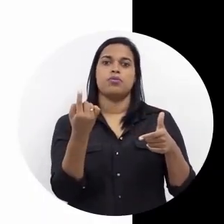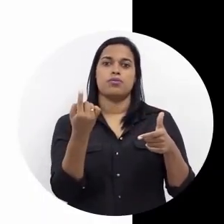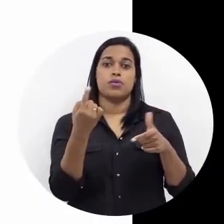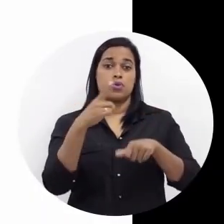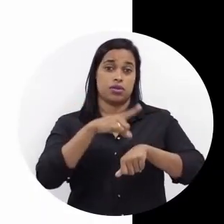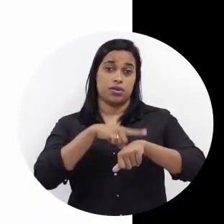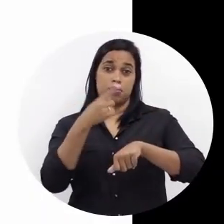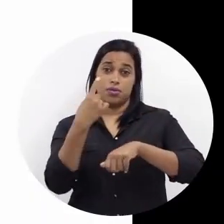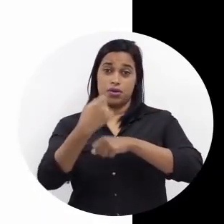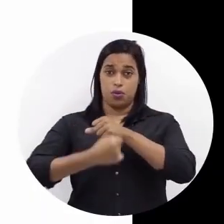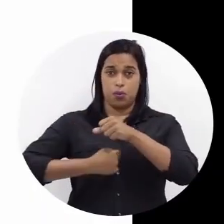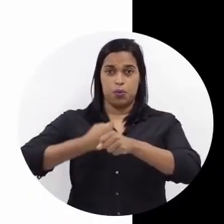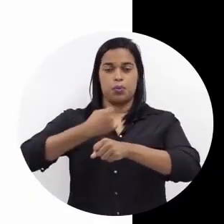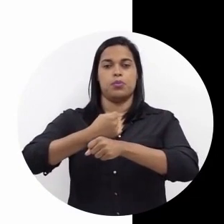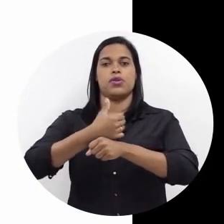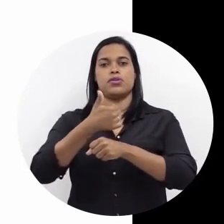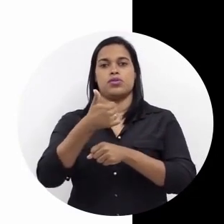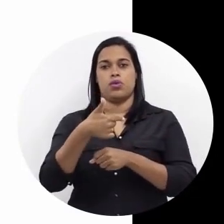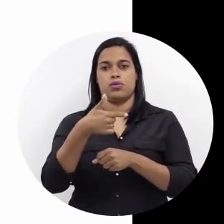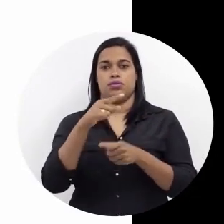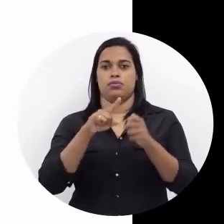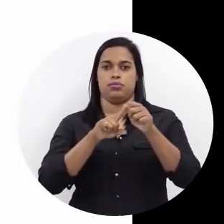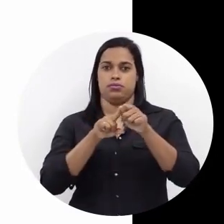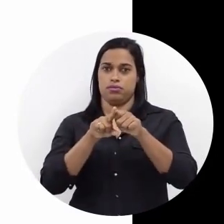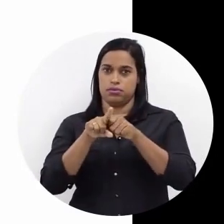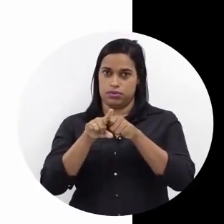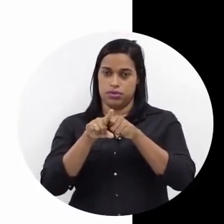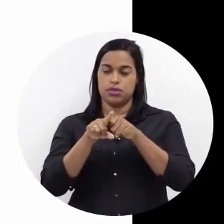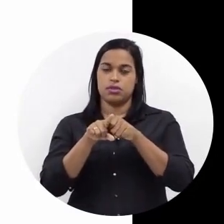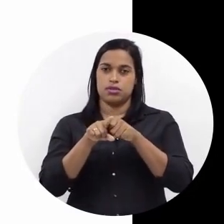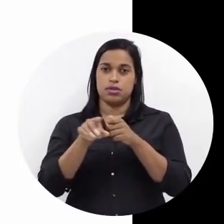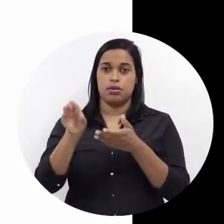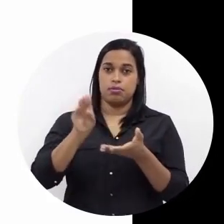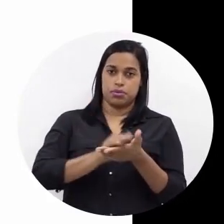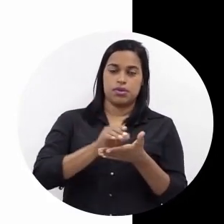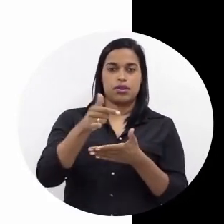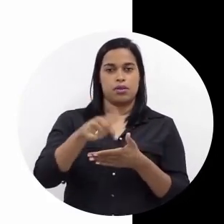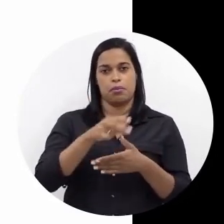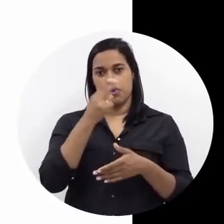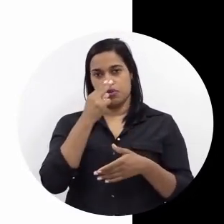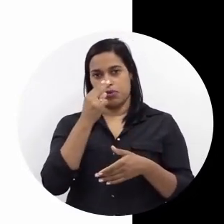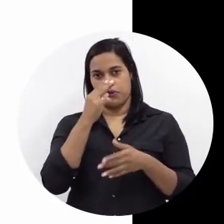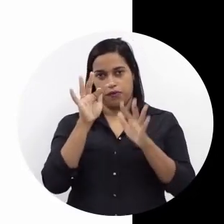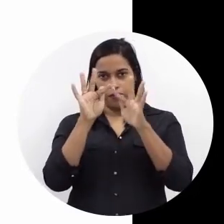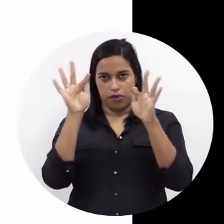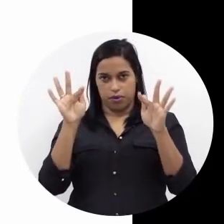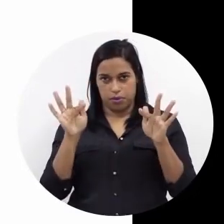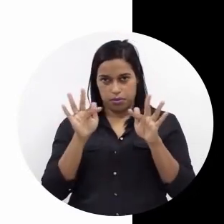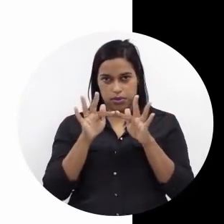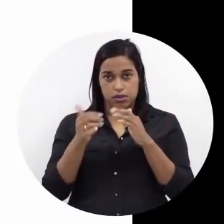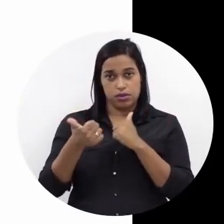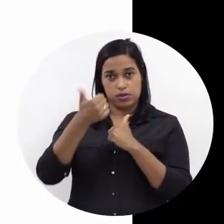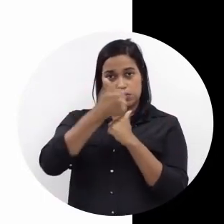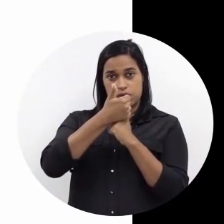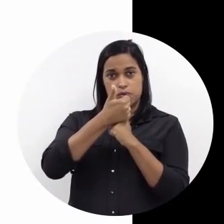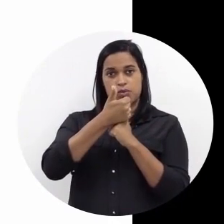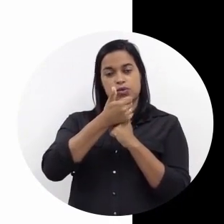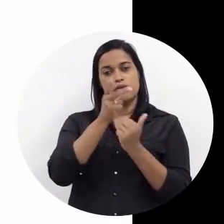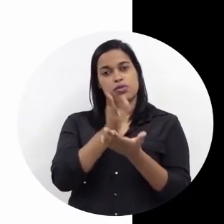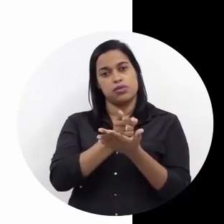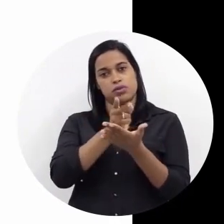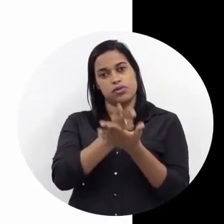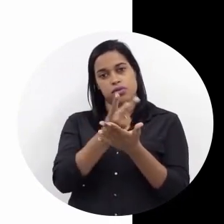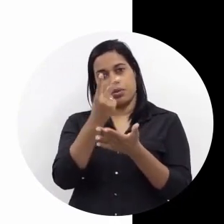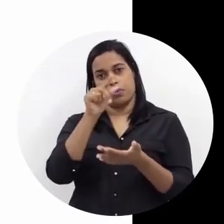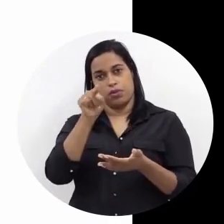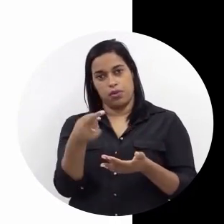prazo de um ano será equivalente a 12 meses. Aplicamos novamente a mesma fórmula do montante, substituindo C por R$